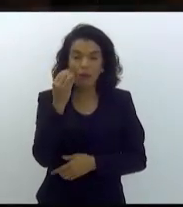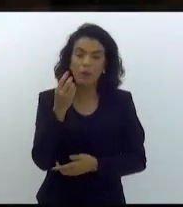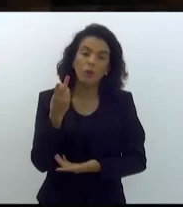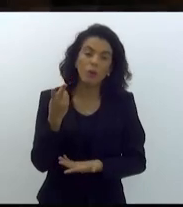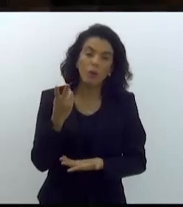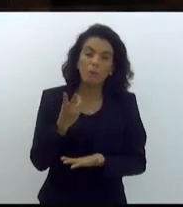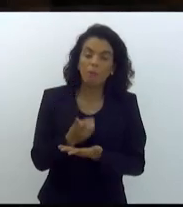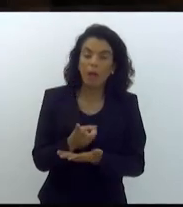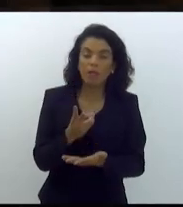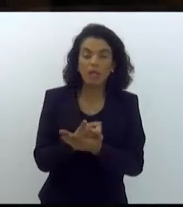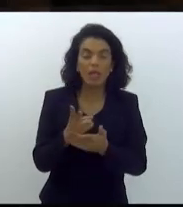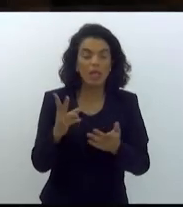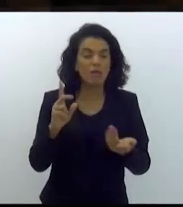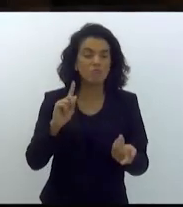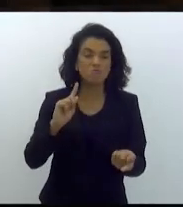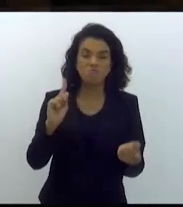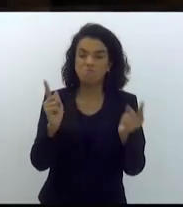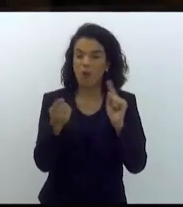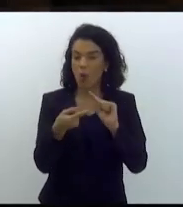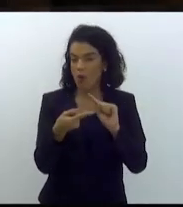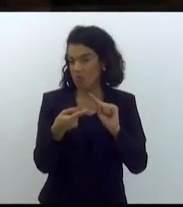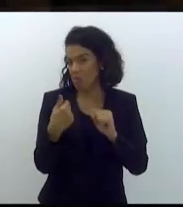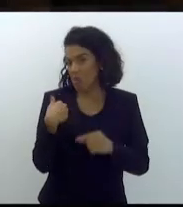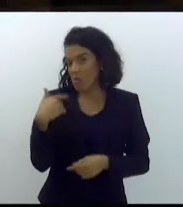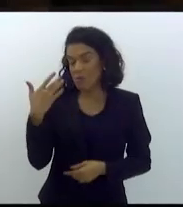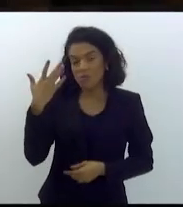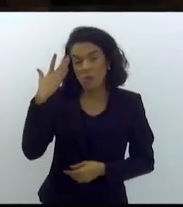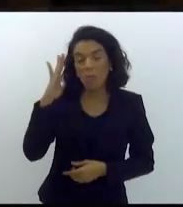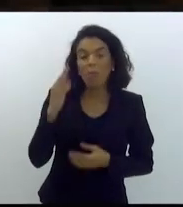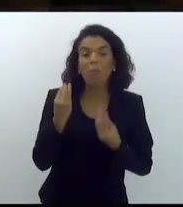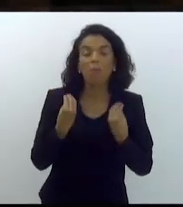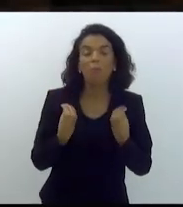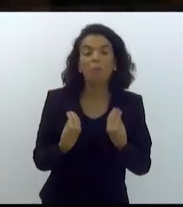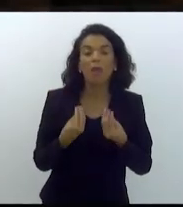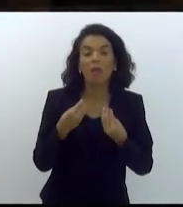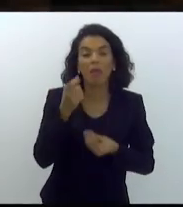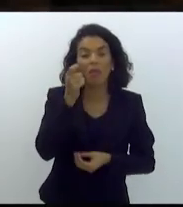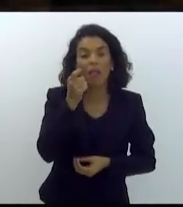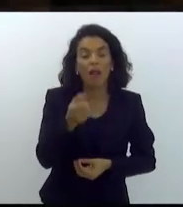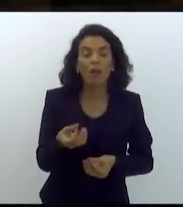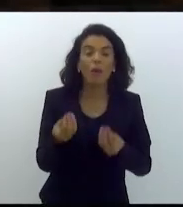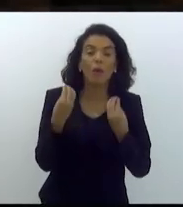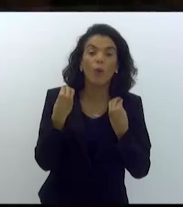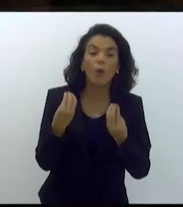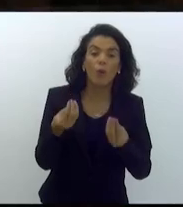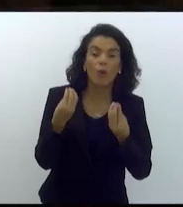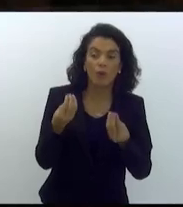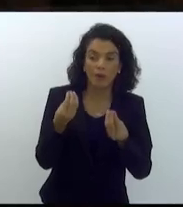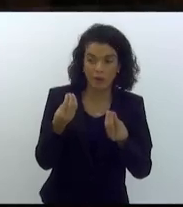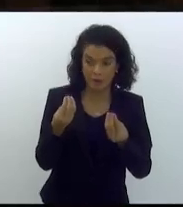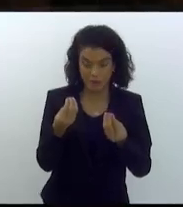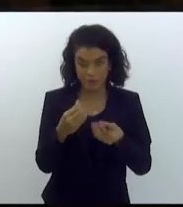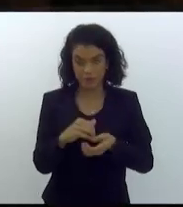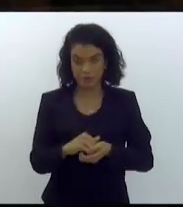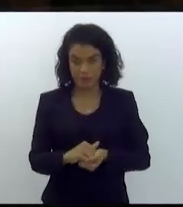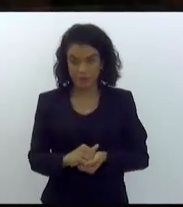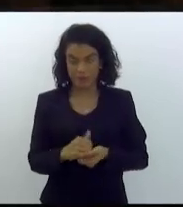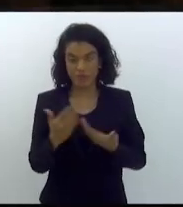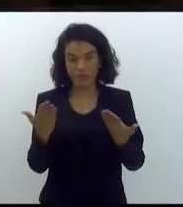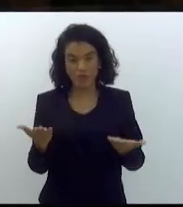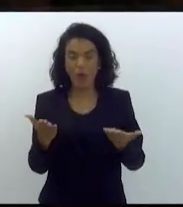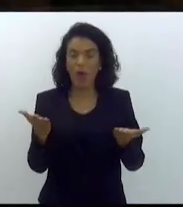contradição viva não sei a troco de que interesse Então queria já na